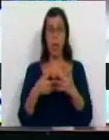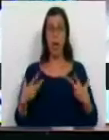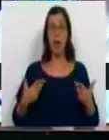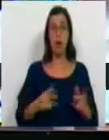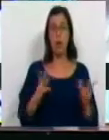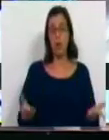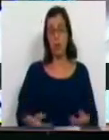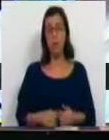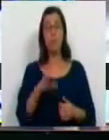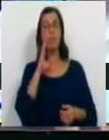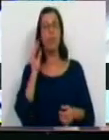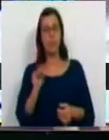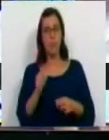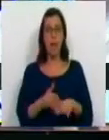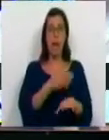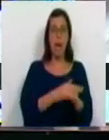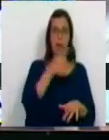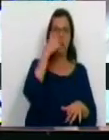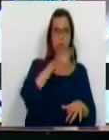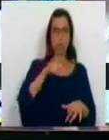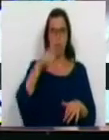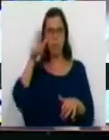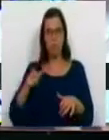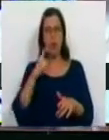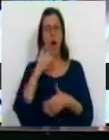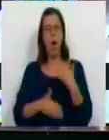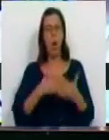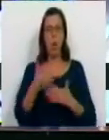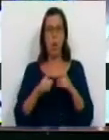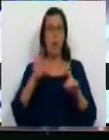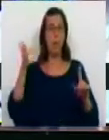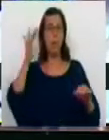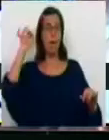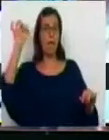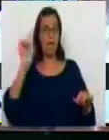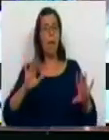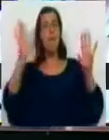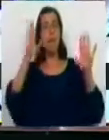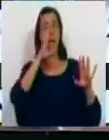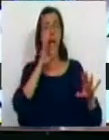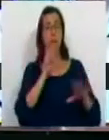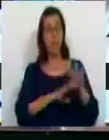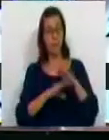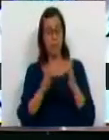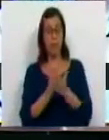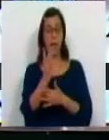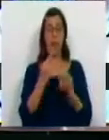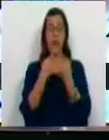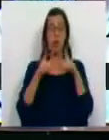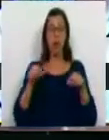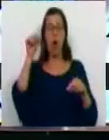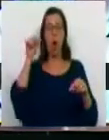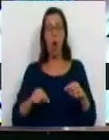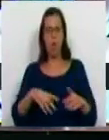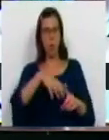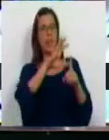austeridade. Colocar os bancos antes dos cidadãos e cidadãs continua a ser uma prioridade, mas quem tenta prosseguir um caminho diferente logo